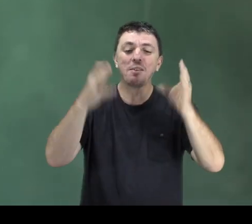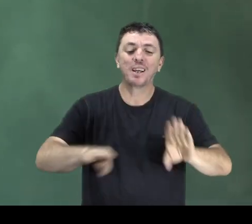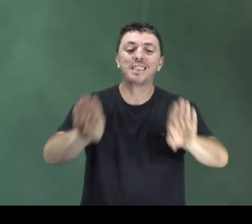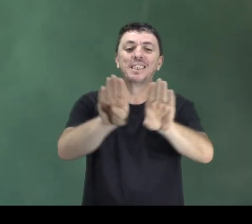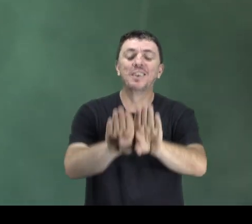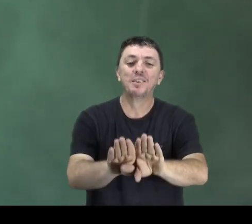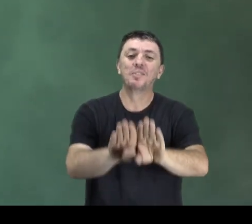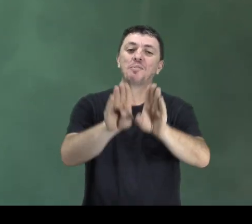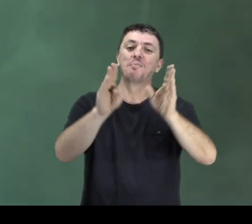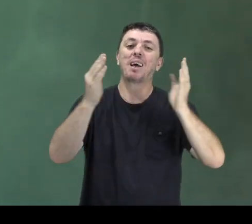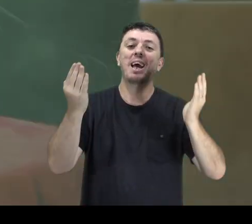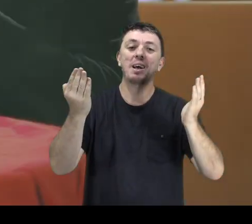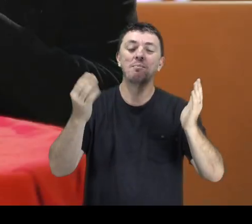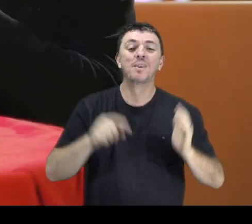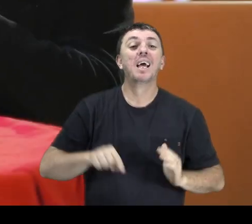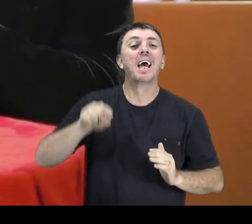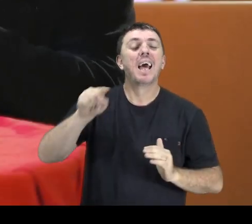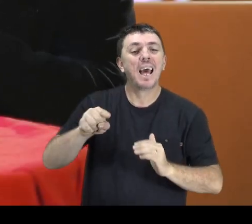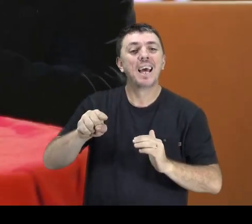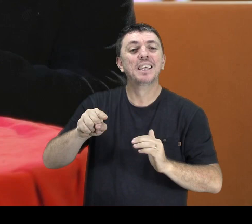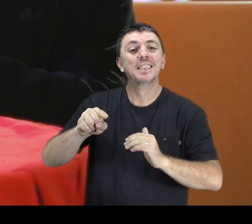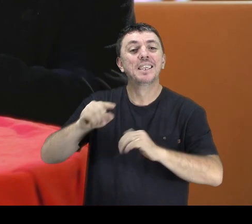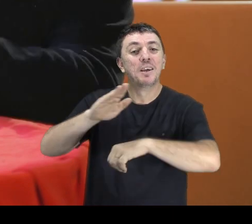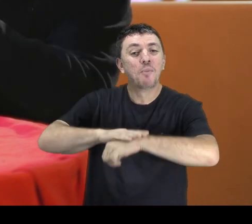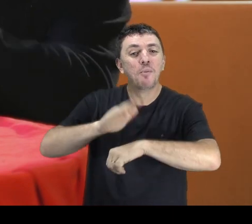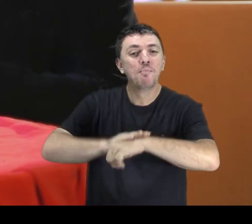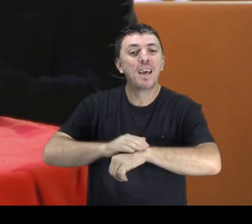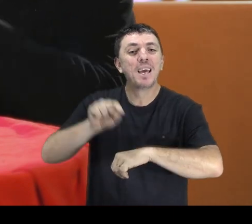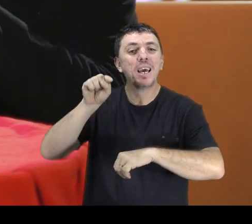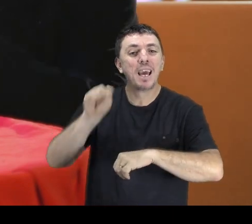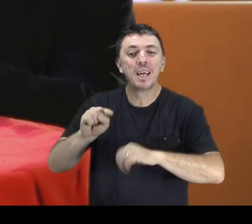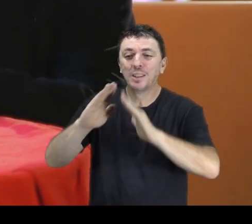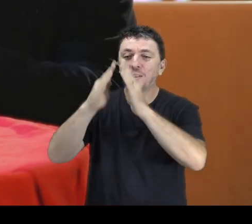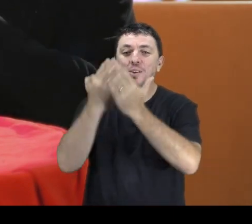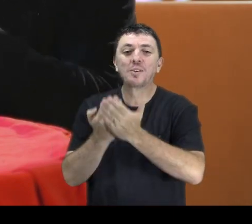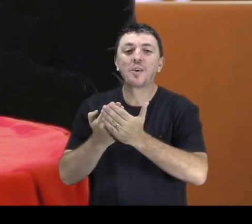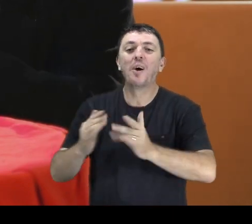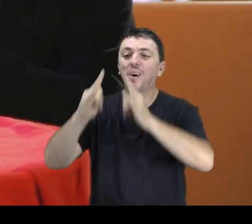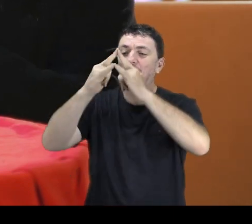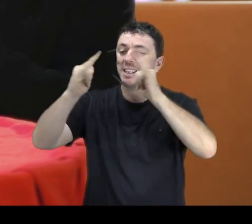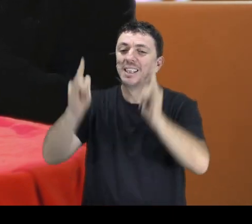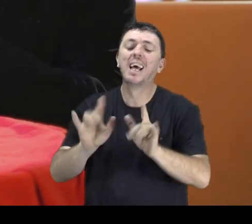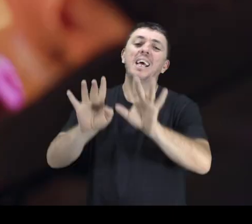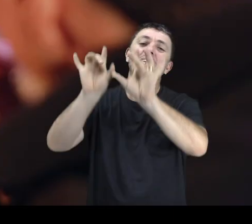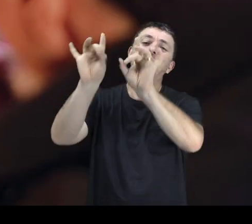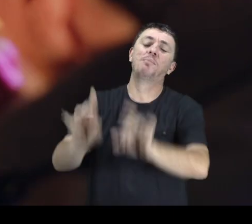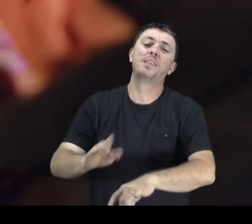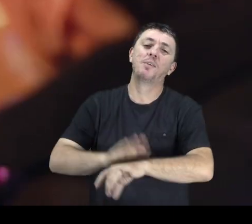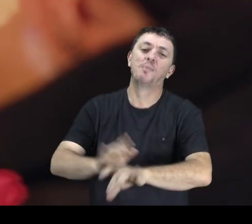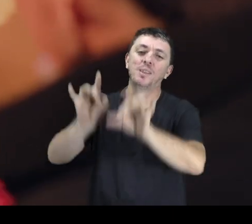escola num momento muito especial. Tá obrigado, legal, Zé. Obrigado por tua história, por tudo que você fez, tudo que você ofereceu pra gente,